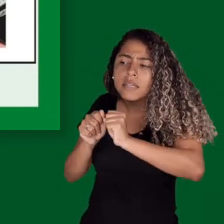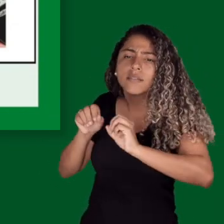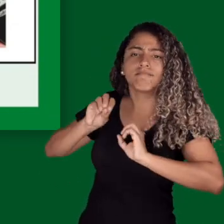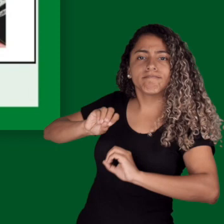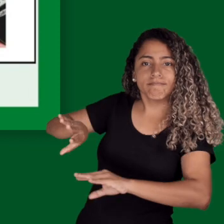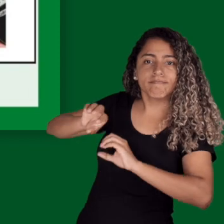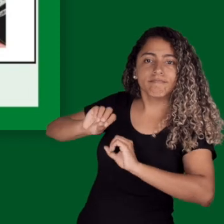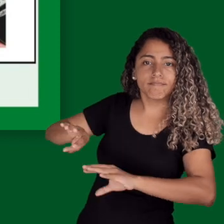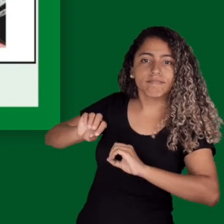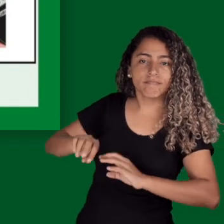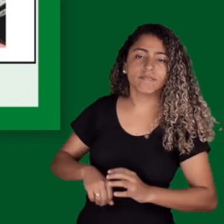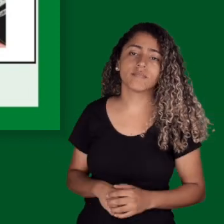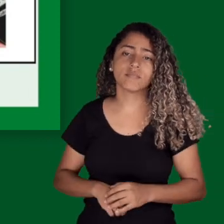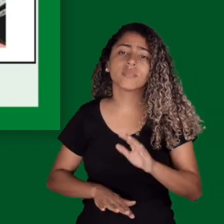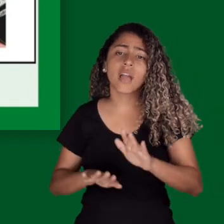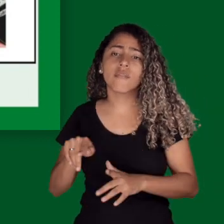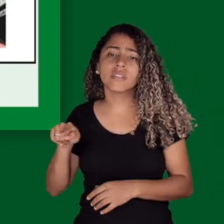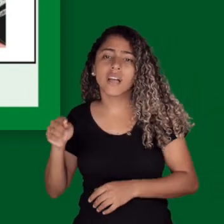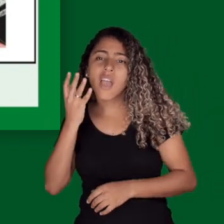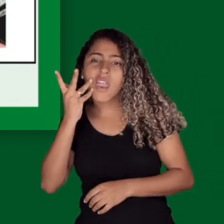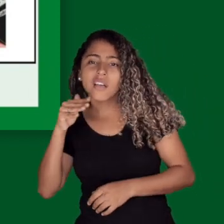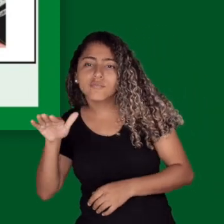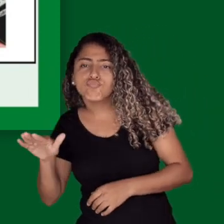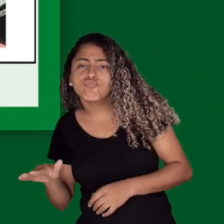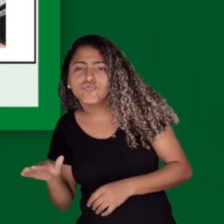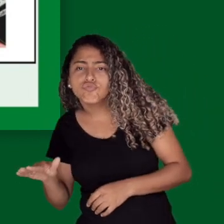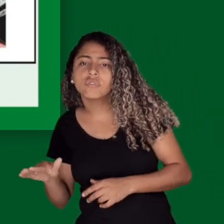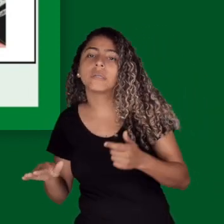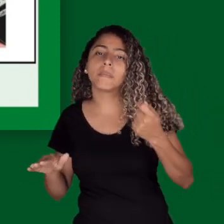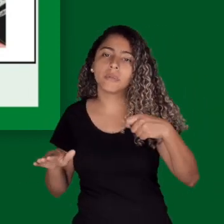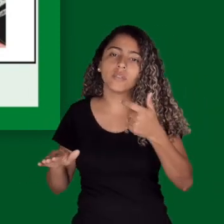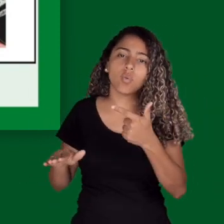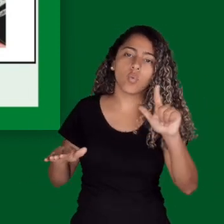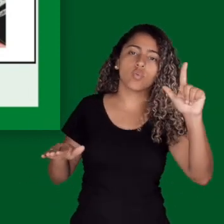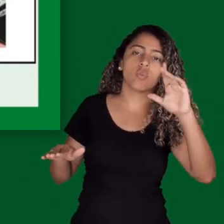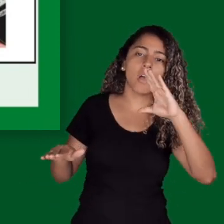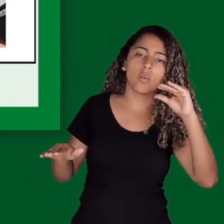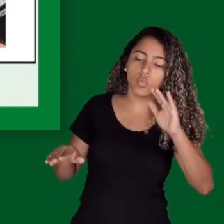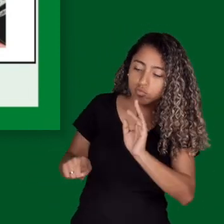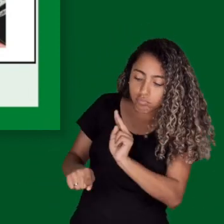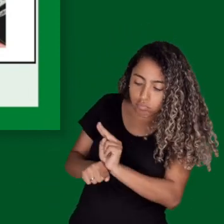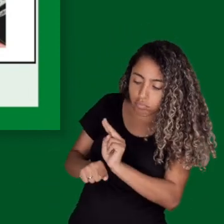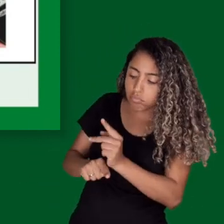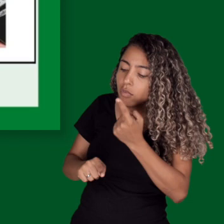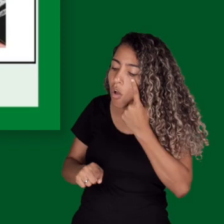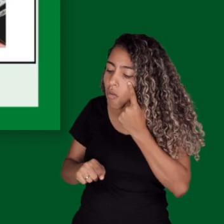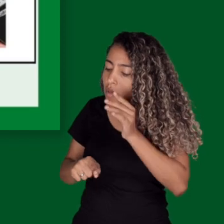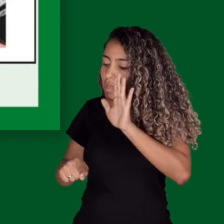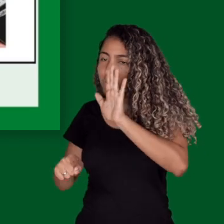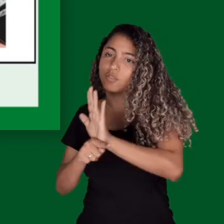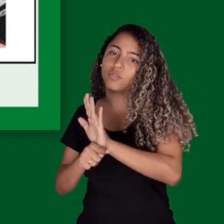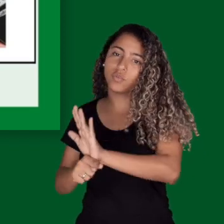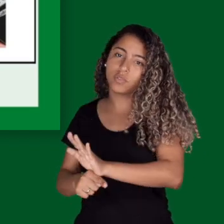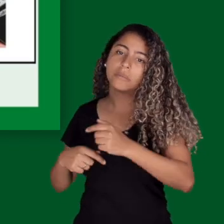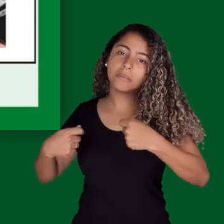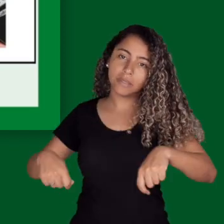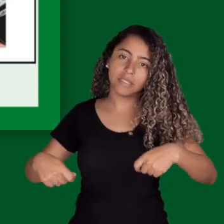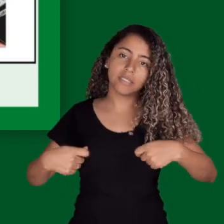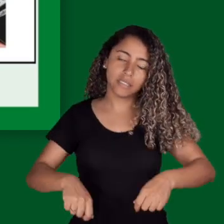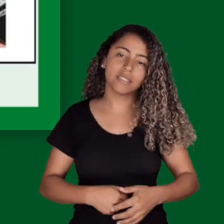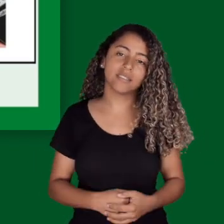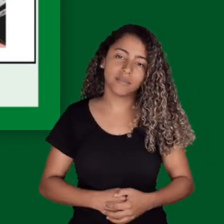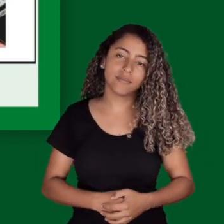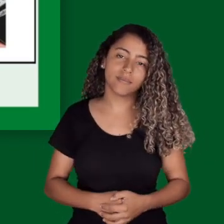essa técnica. Algumas vezes a criança muito pequena, ela vai precisar de supervisão, né, na hora de fazer esse